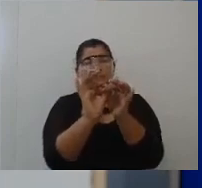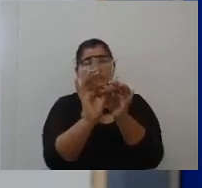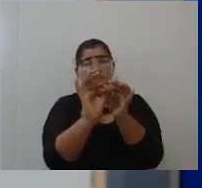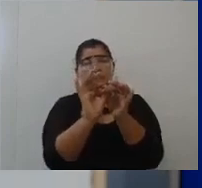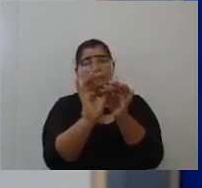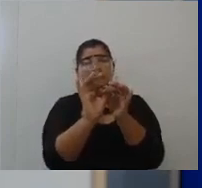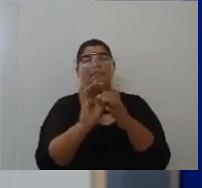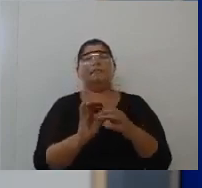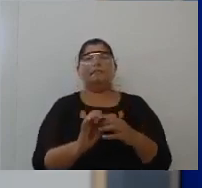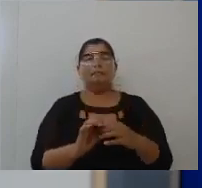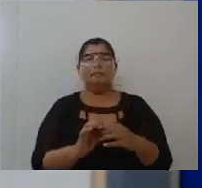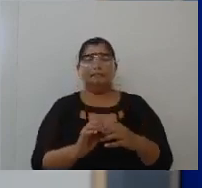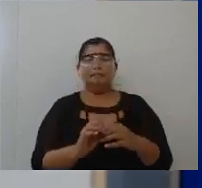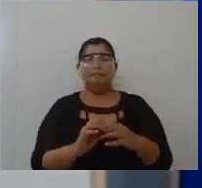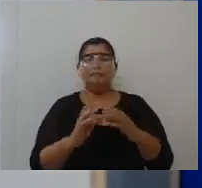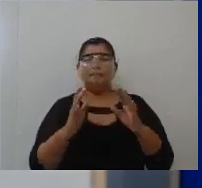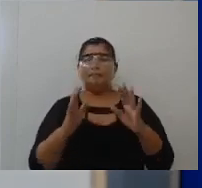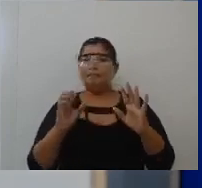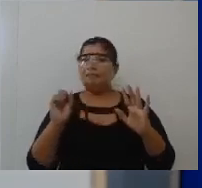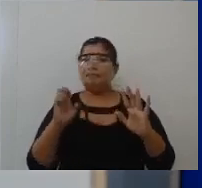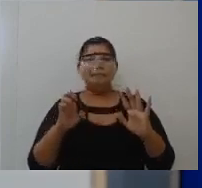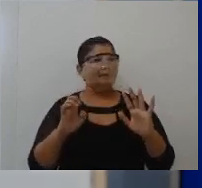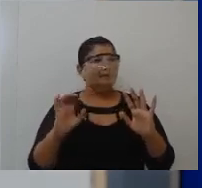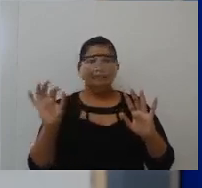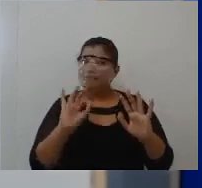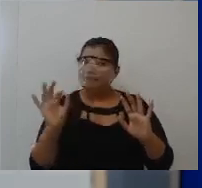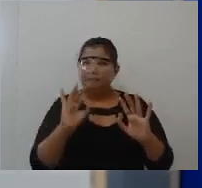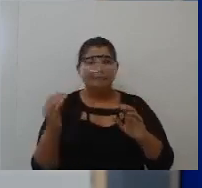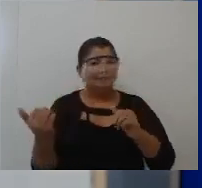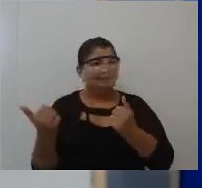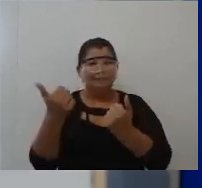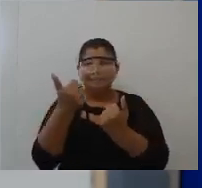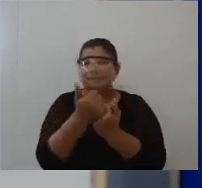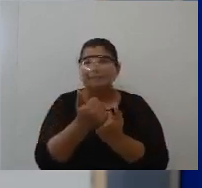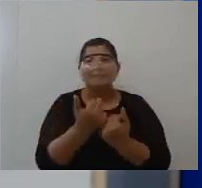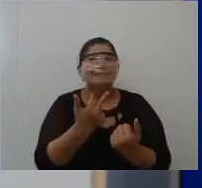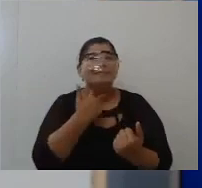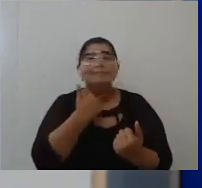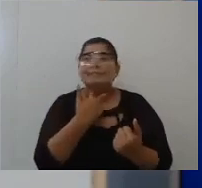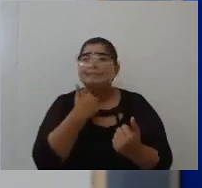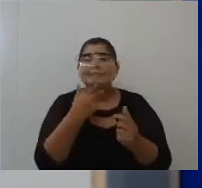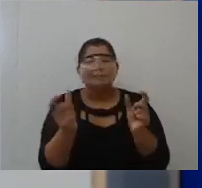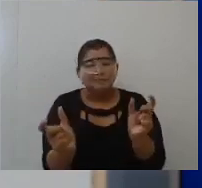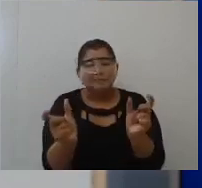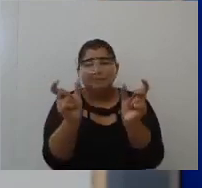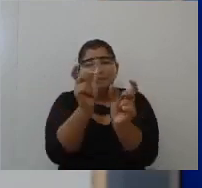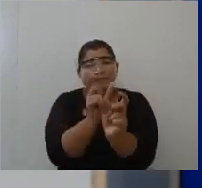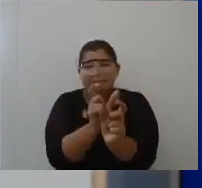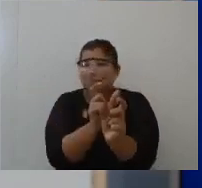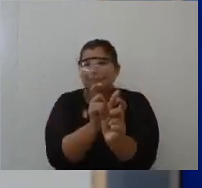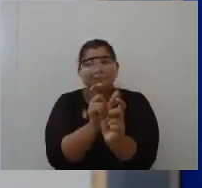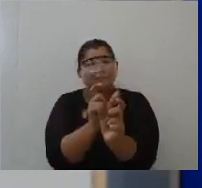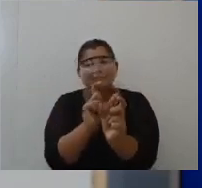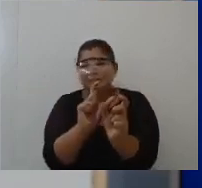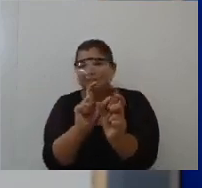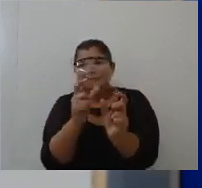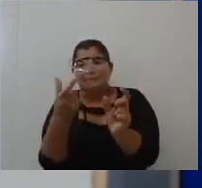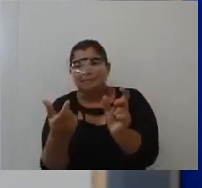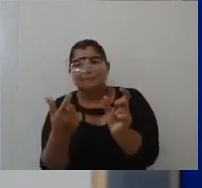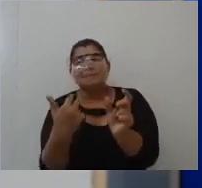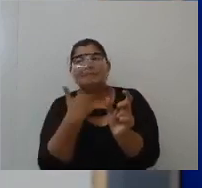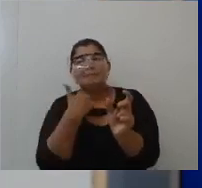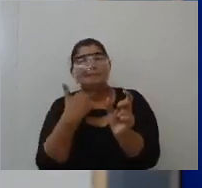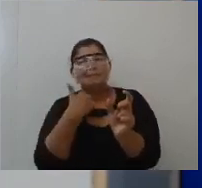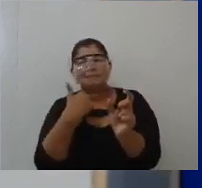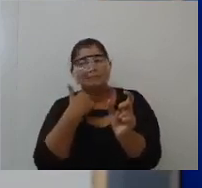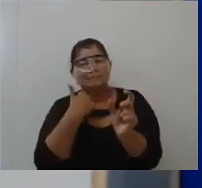integrante. Agora, quando eu não puder substituí-lo, ó, posso substituí-lo por, aqui ó, o qual, a qual,